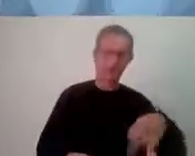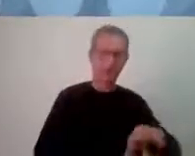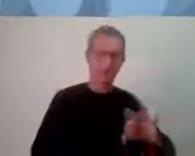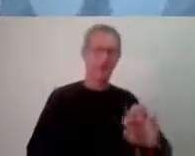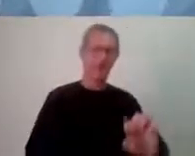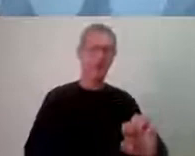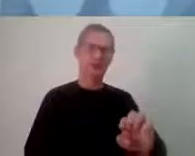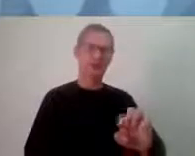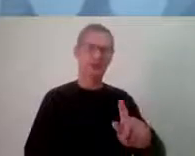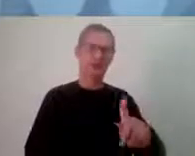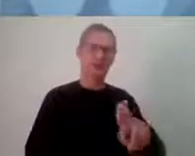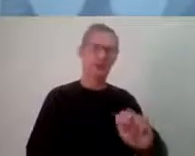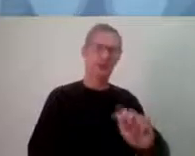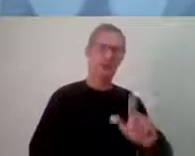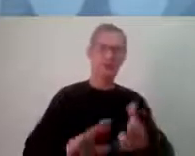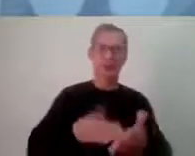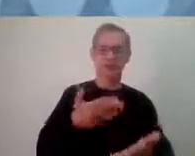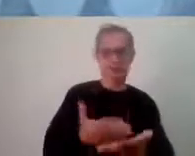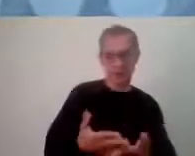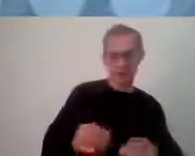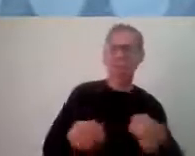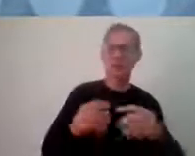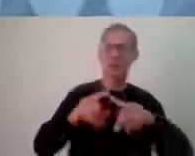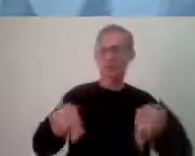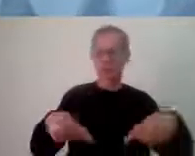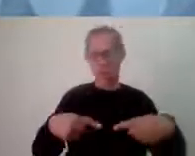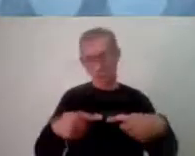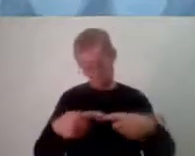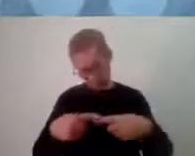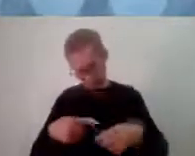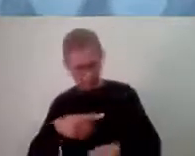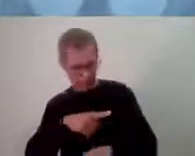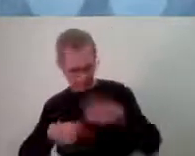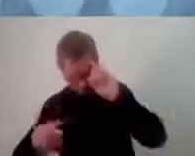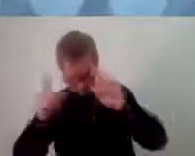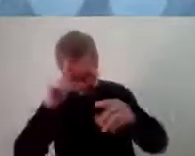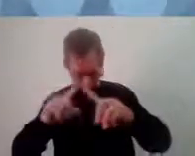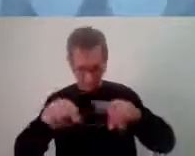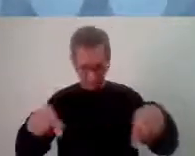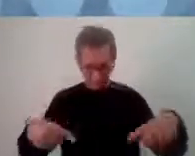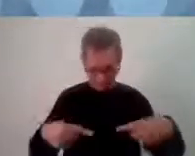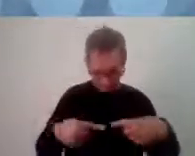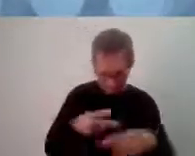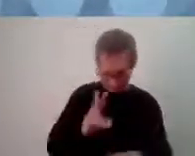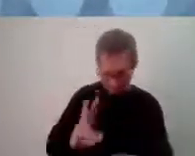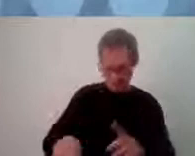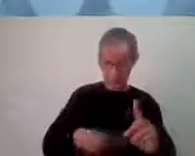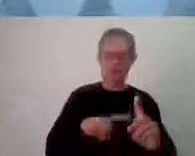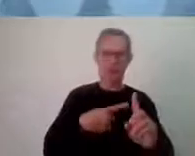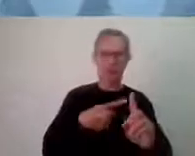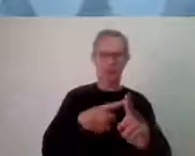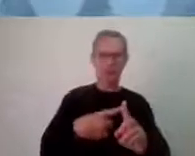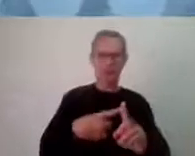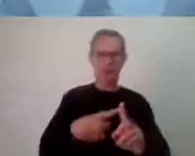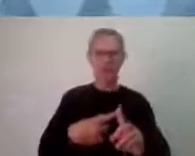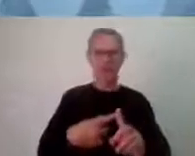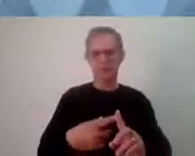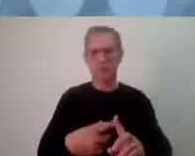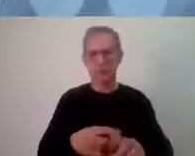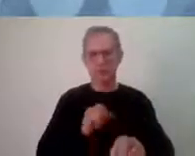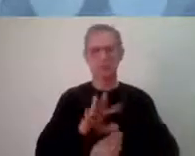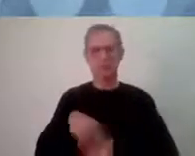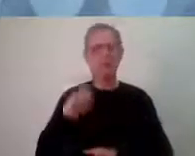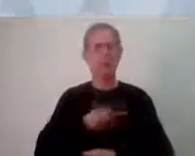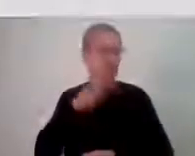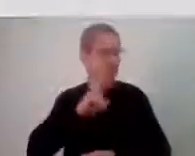ser interpretadas como sendo uma área. E aí vem a ideia, a área sempre é positiva. Vamos ao quadro para